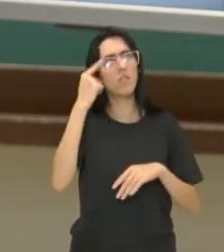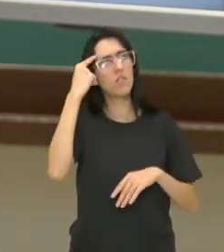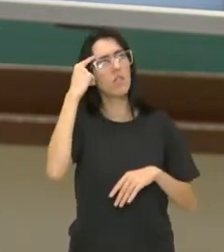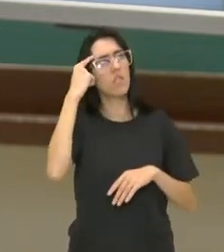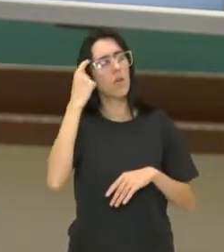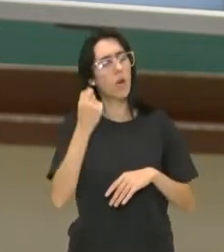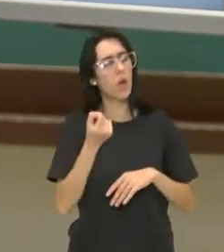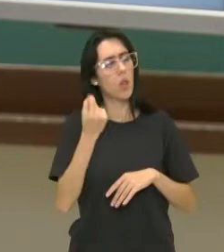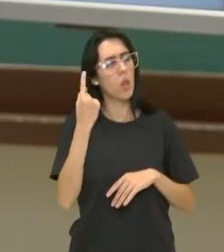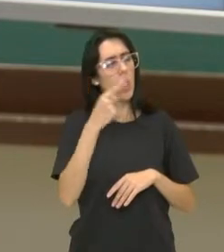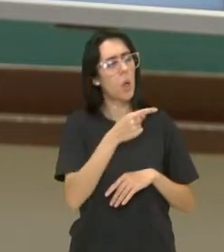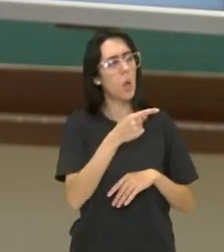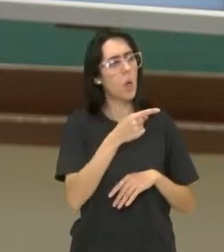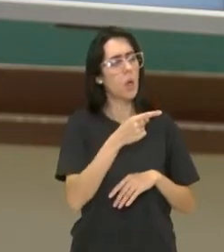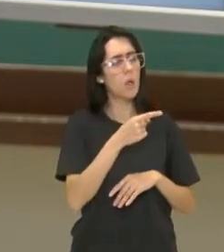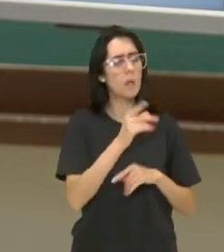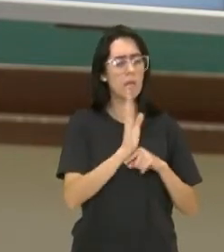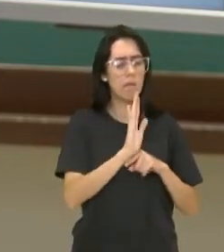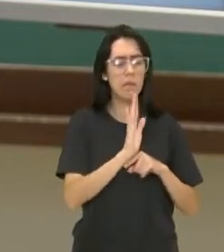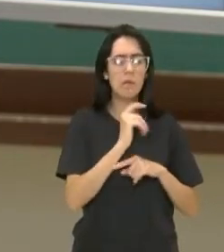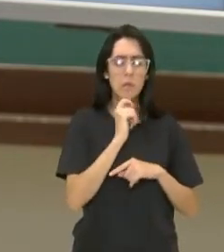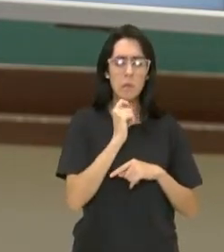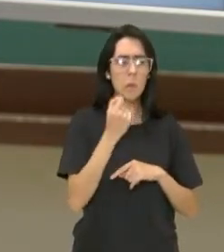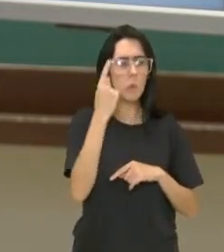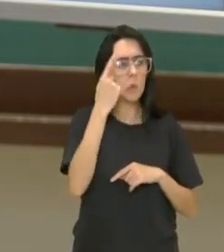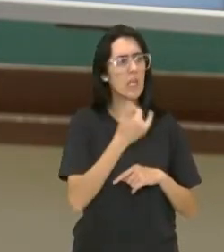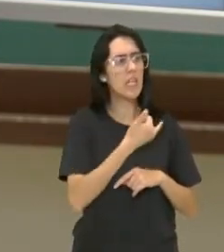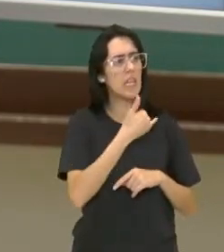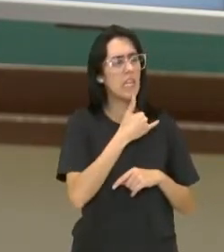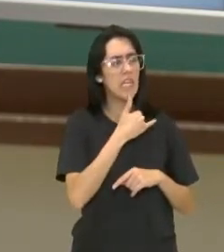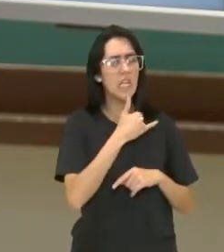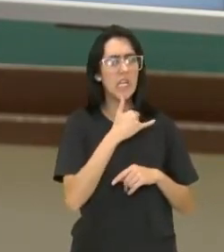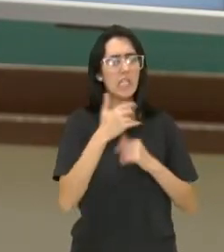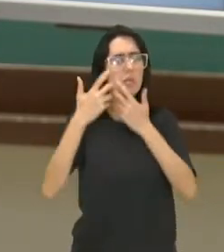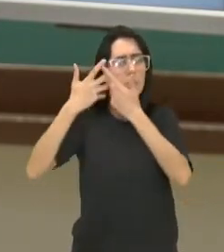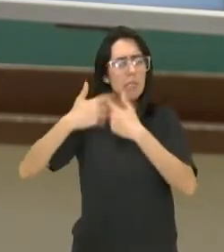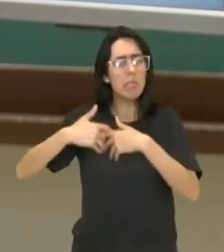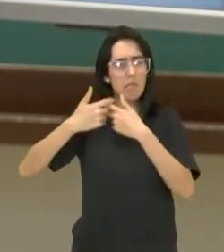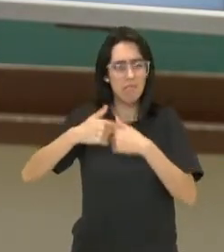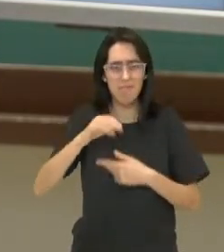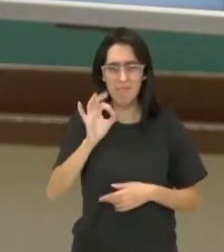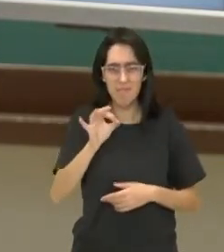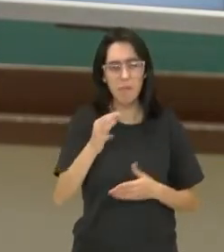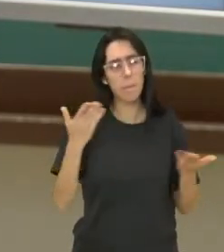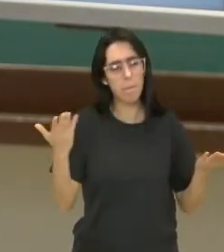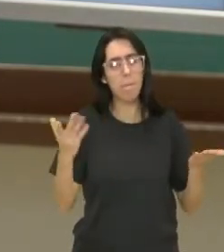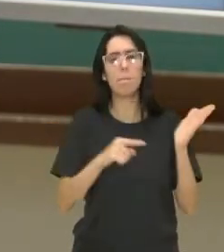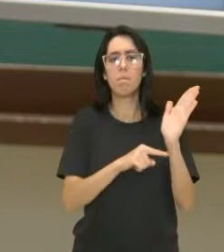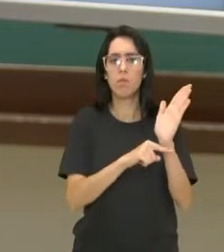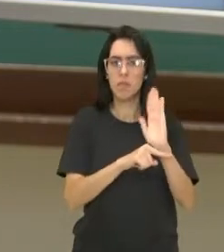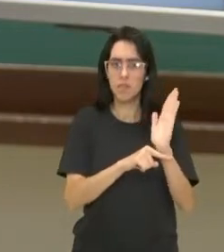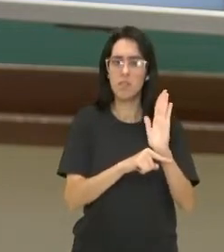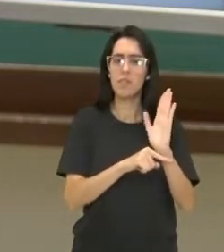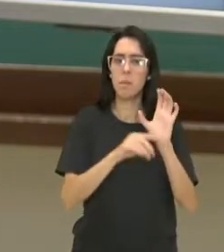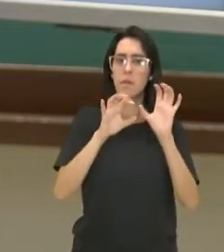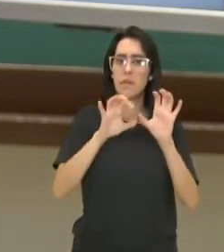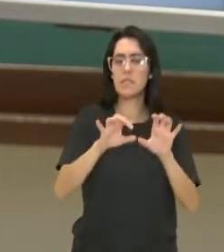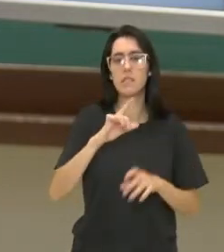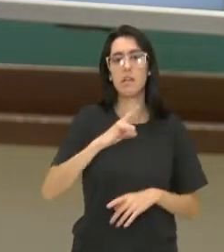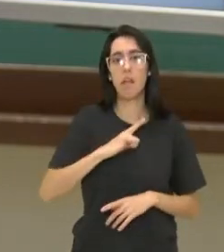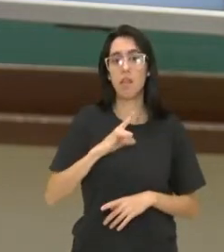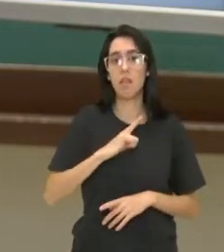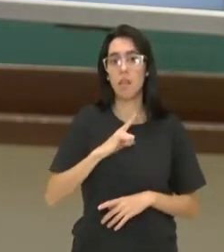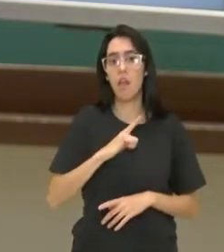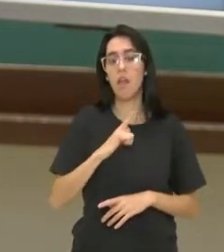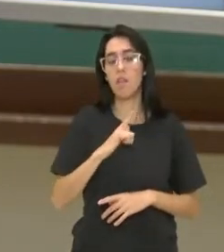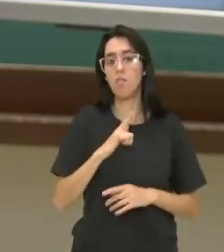eu não é bem assim olha que triste olha bom então então esse é uma tendência